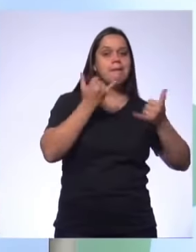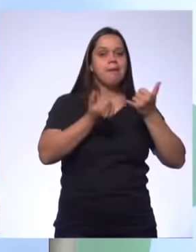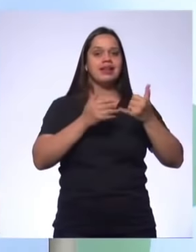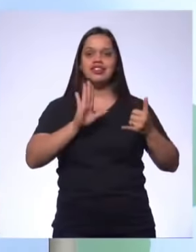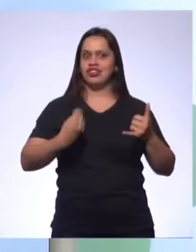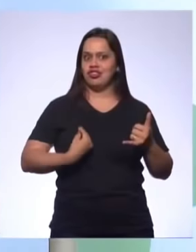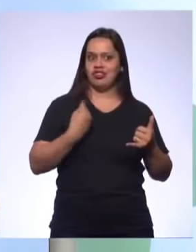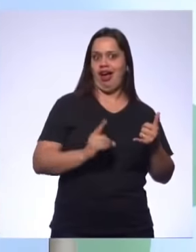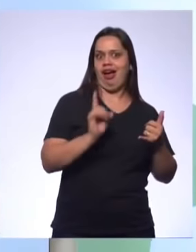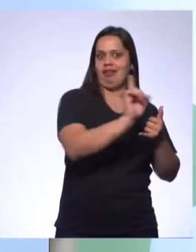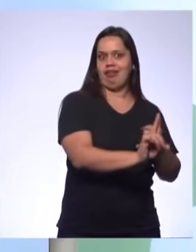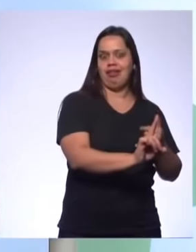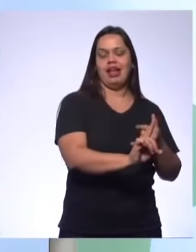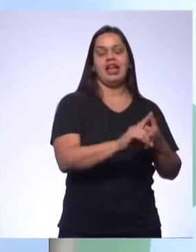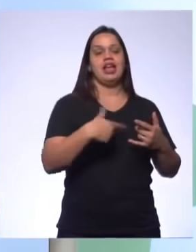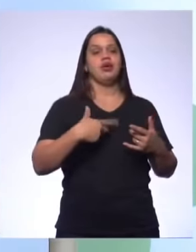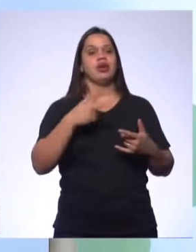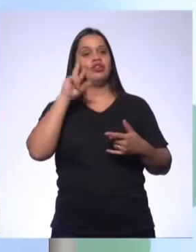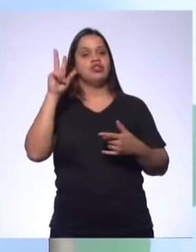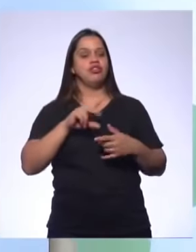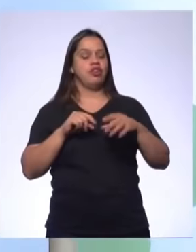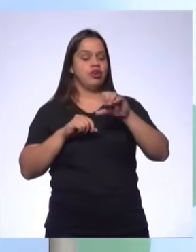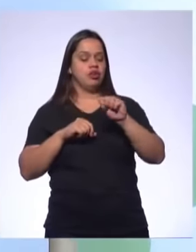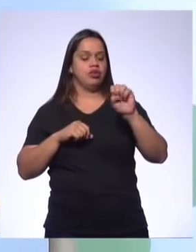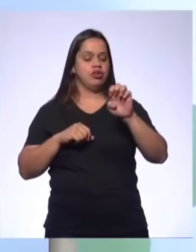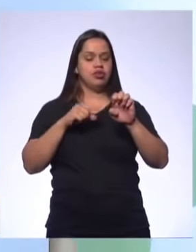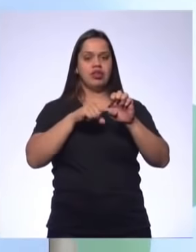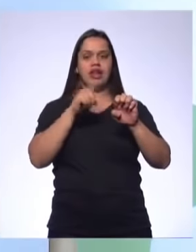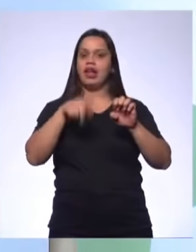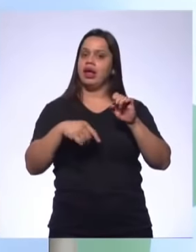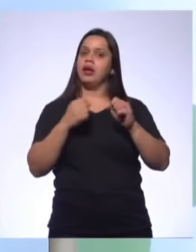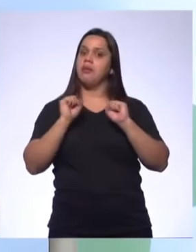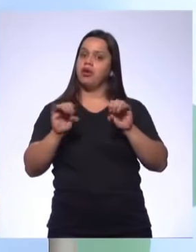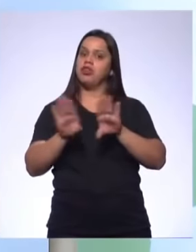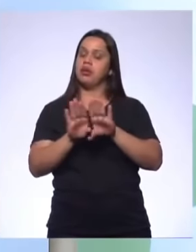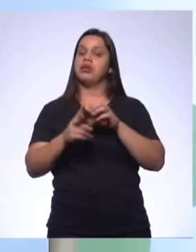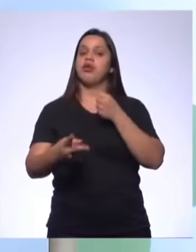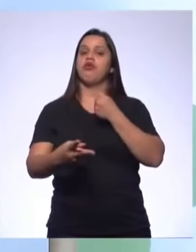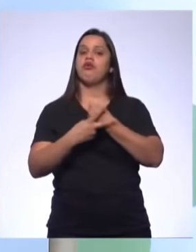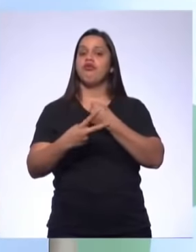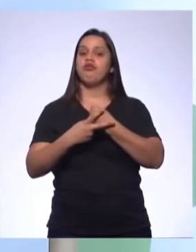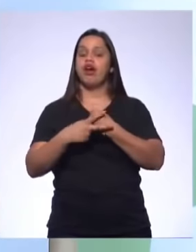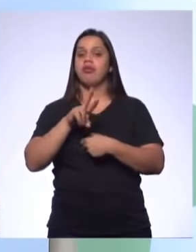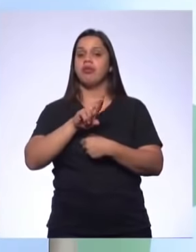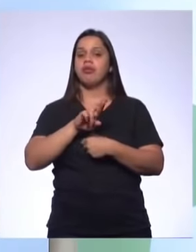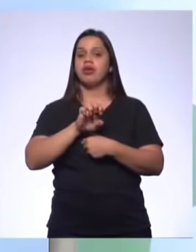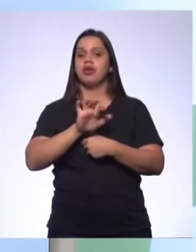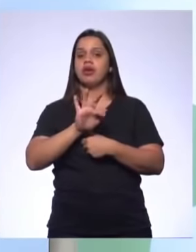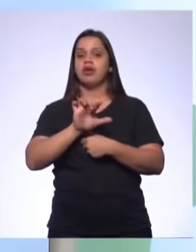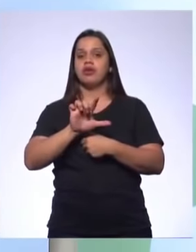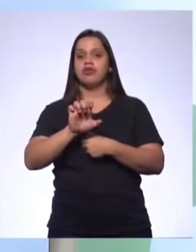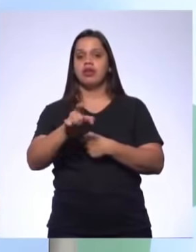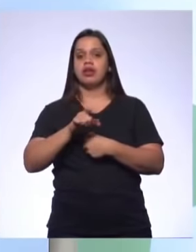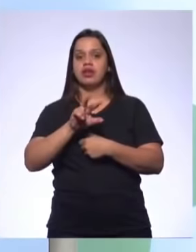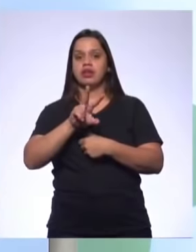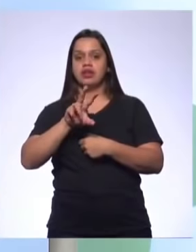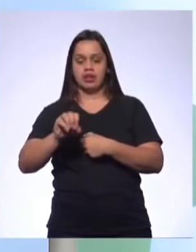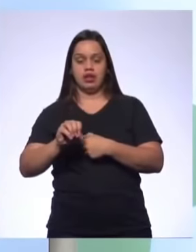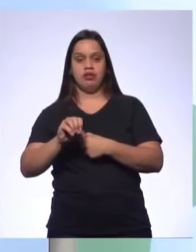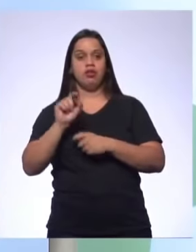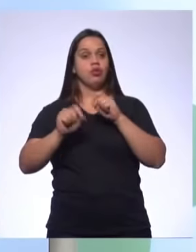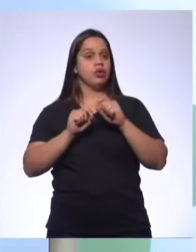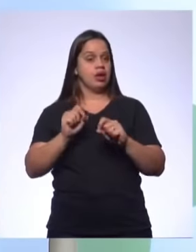lugar. E quando a gente tem esse "se", pode ser marcado como um verbo reflexivo. Então, a ação volta-se para